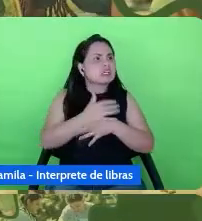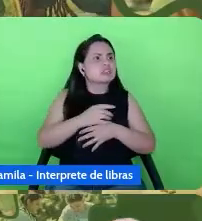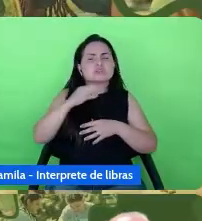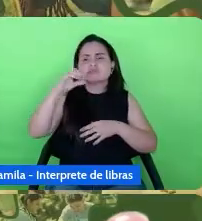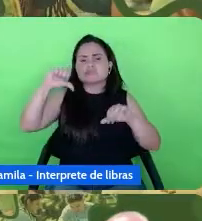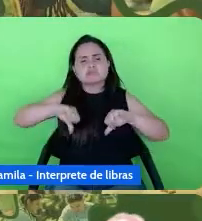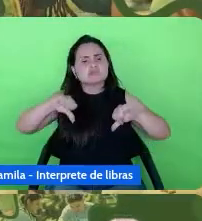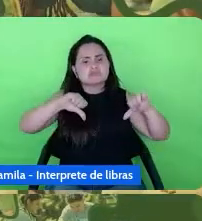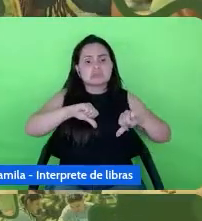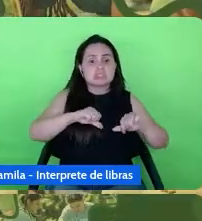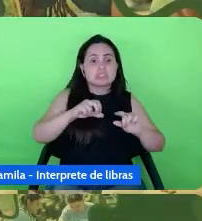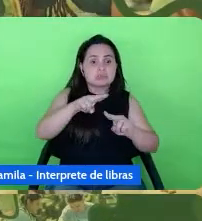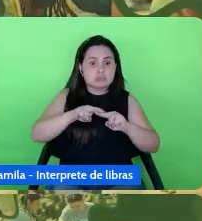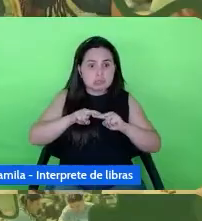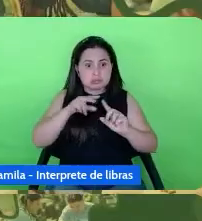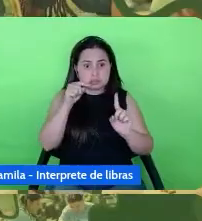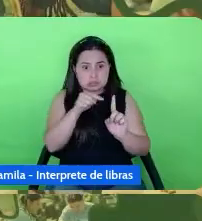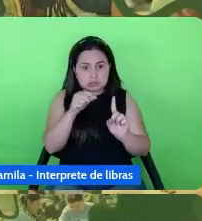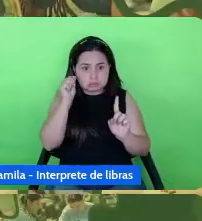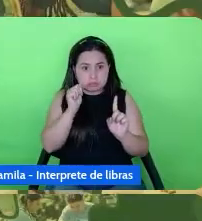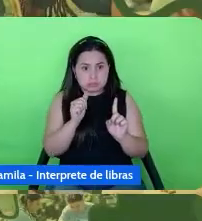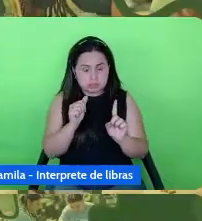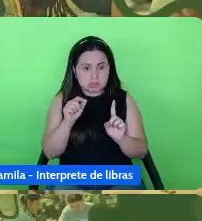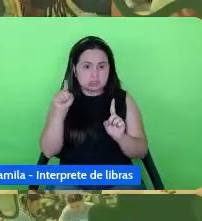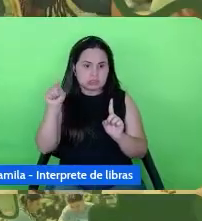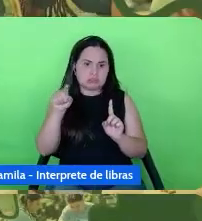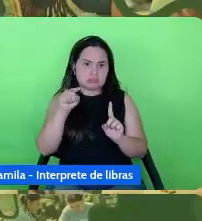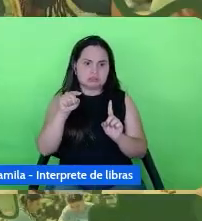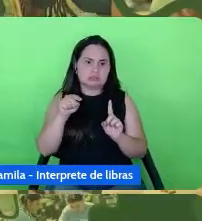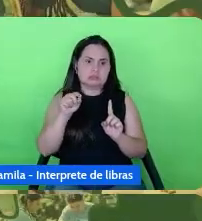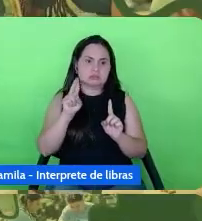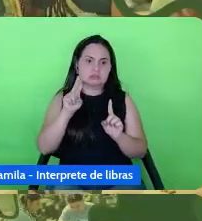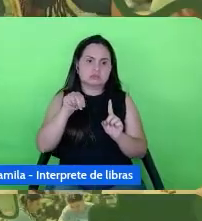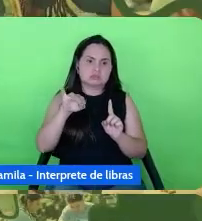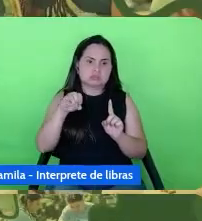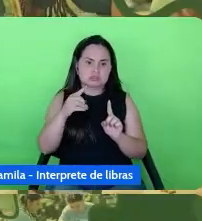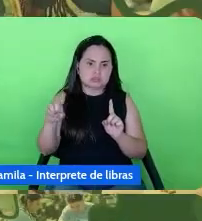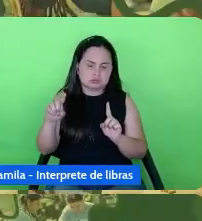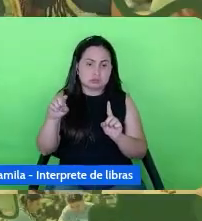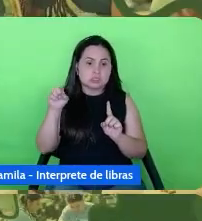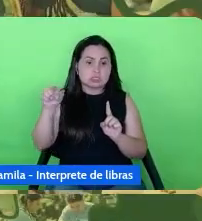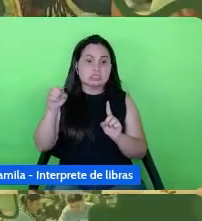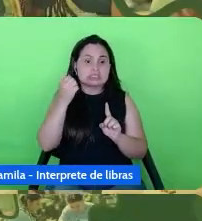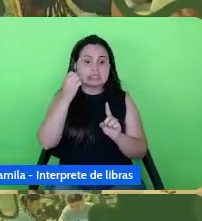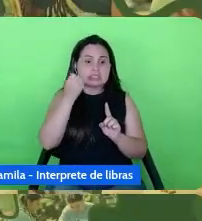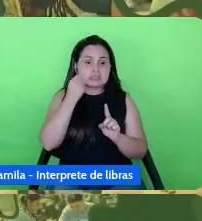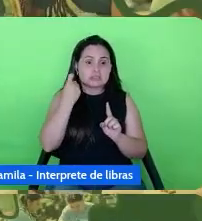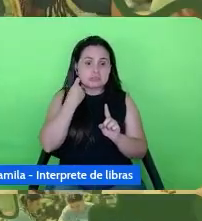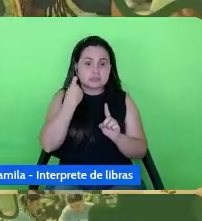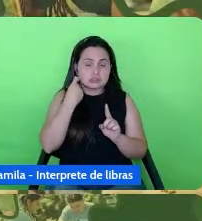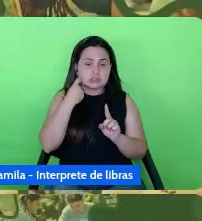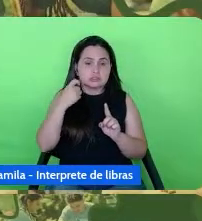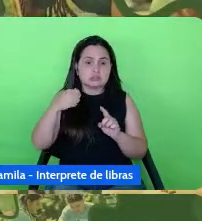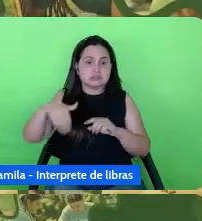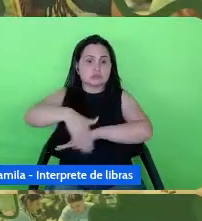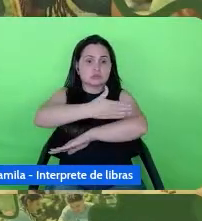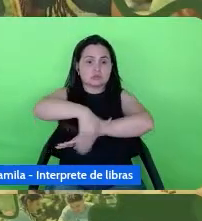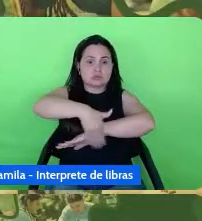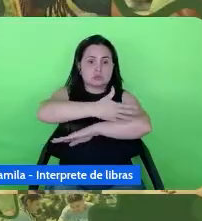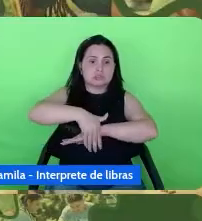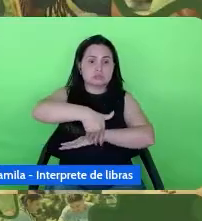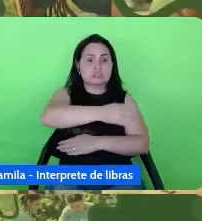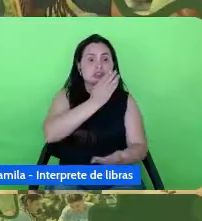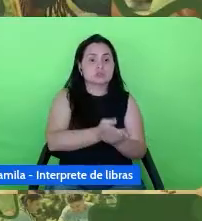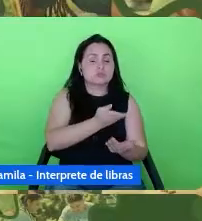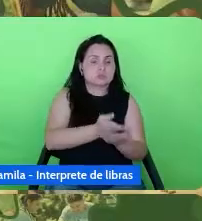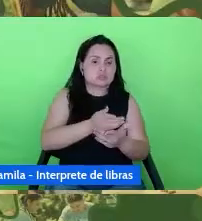da Greta Thunberg, hoje na União Europeia, sexta-feira, os estudantes vão para as ruas estudar os problemas